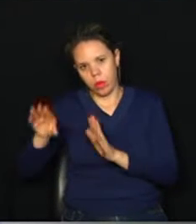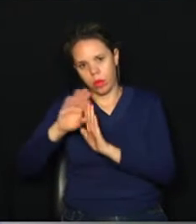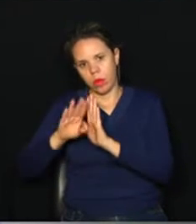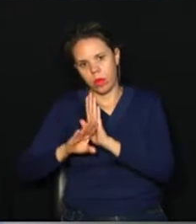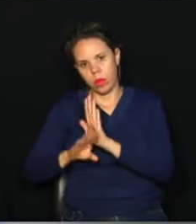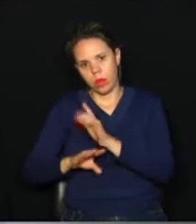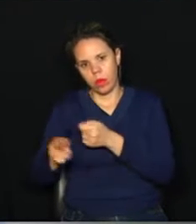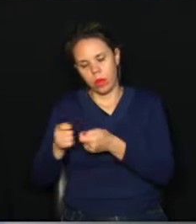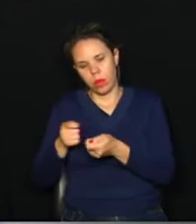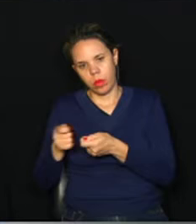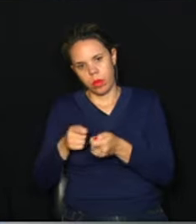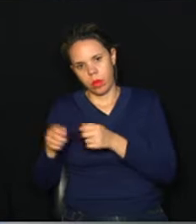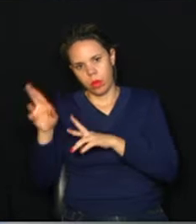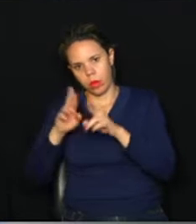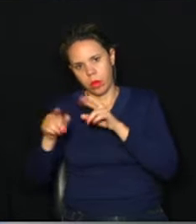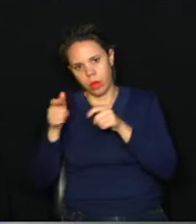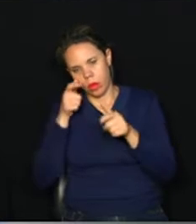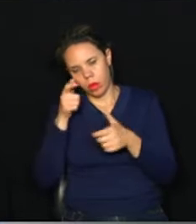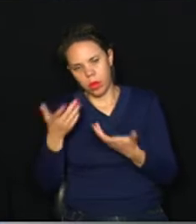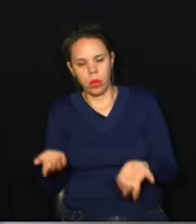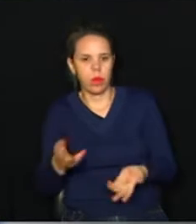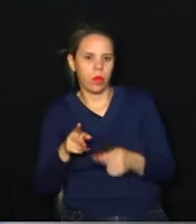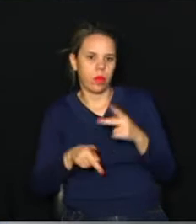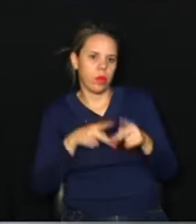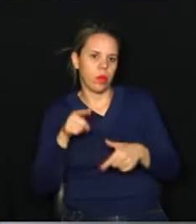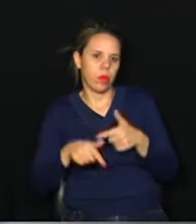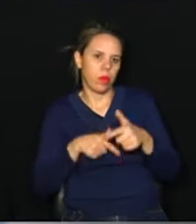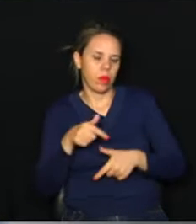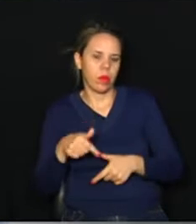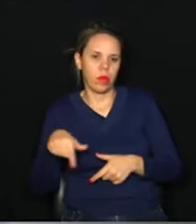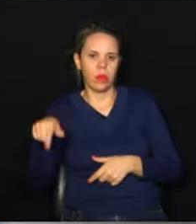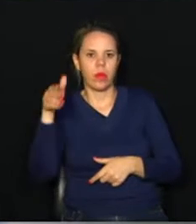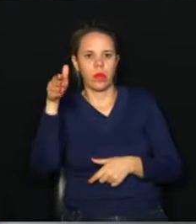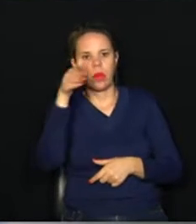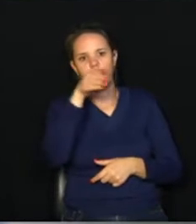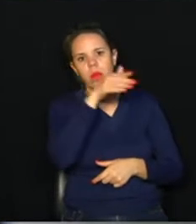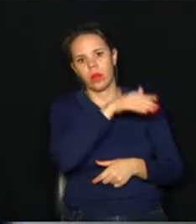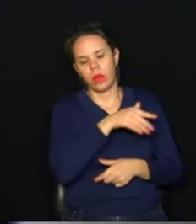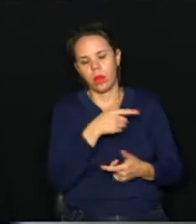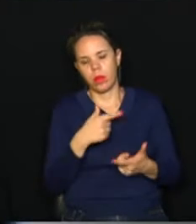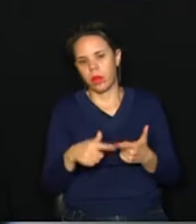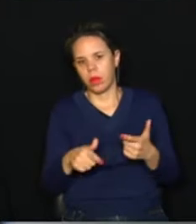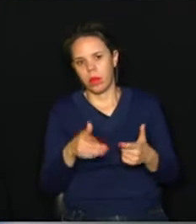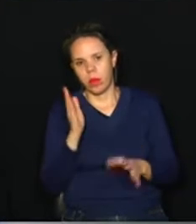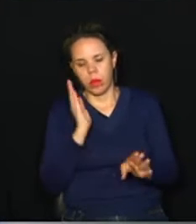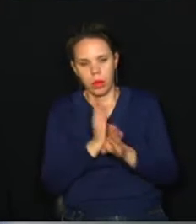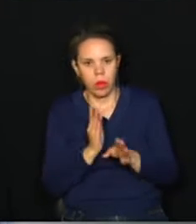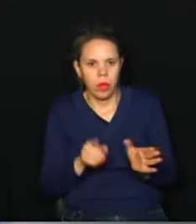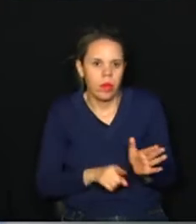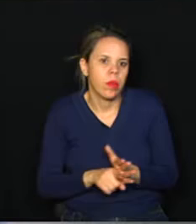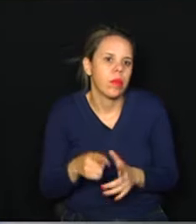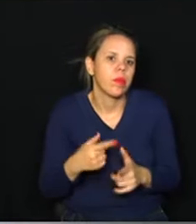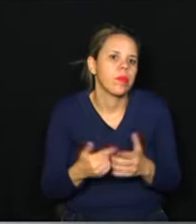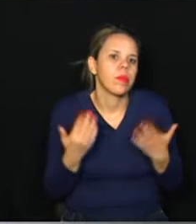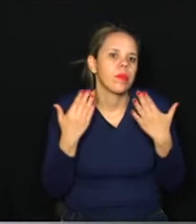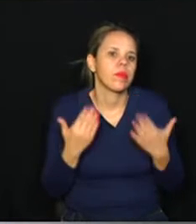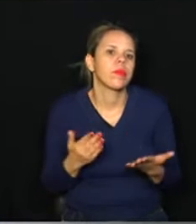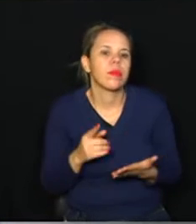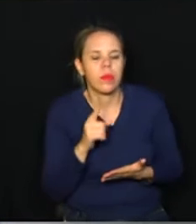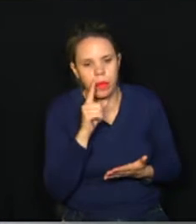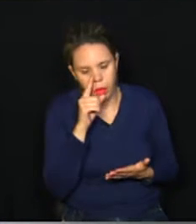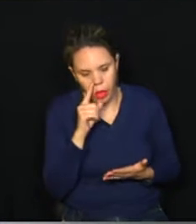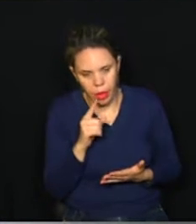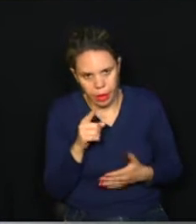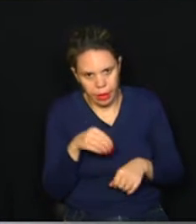de controle e vigilância. É pessoal de campo que vai atrás de caso, que vai atrás de vetor para identificar o risco